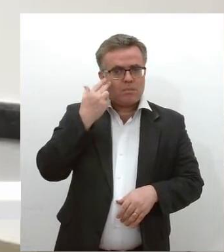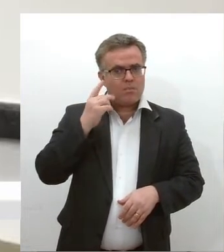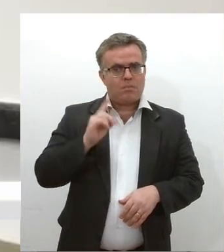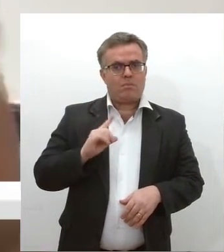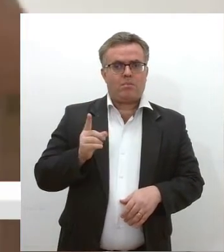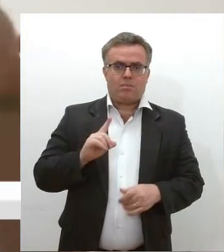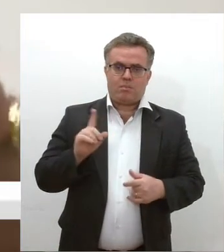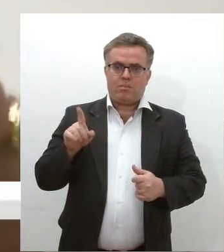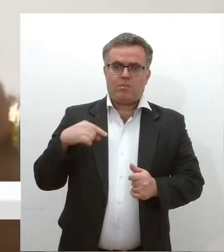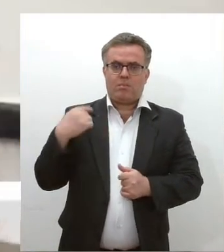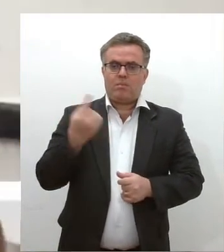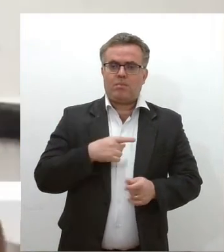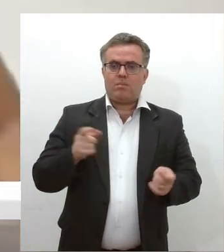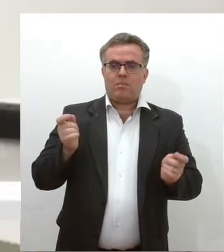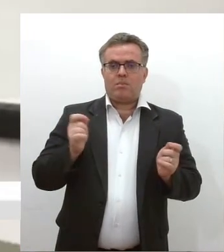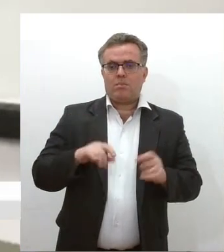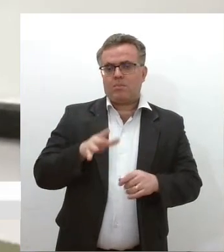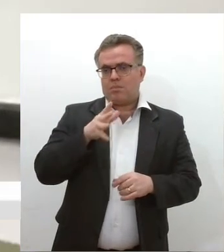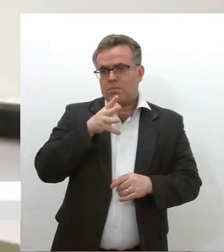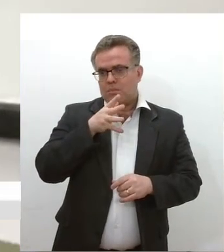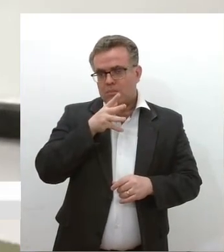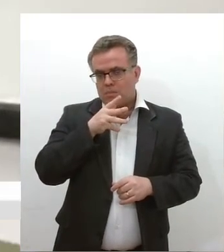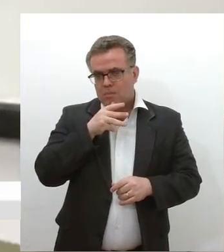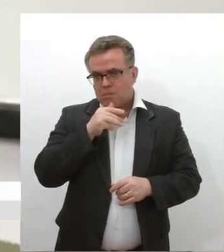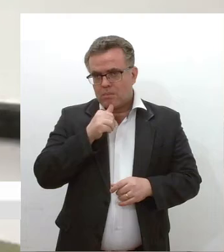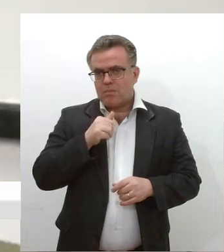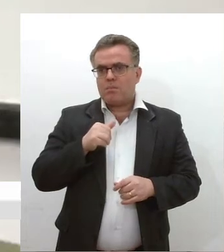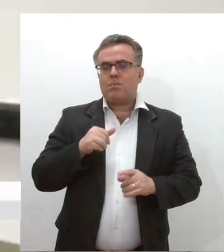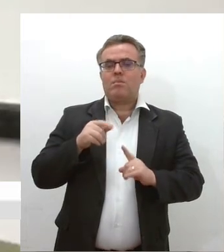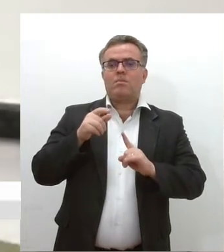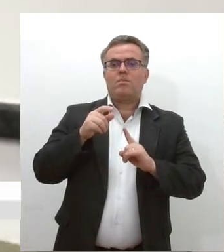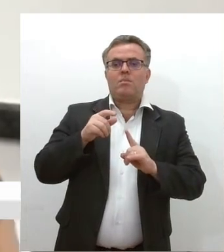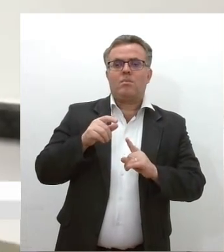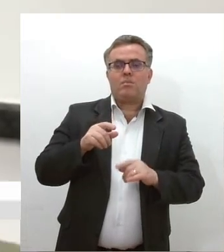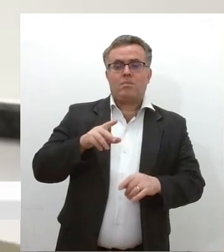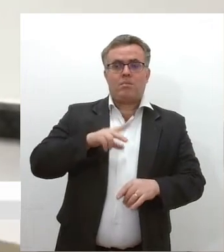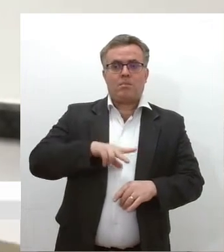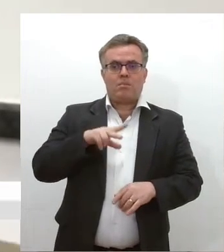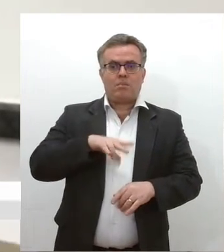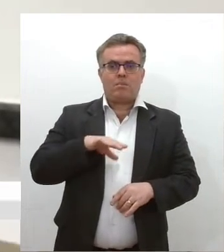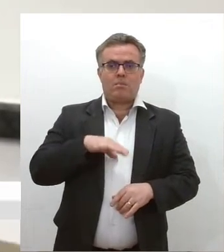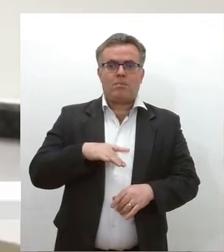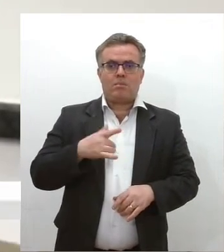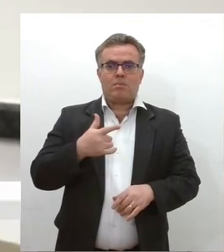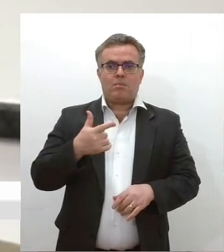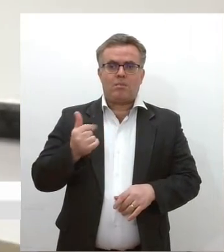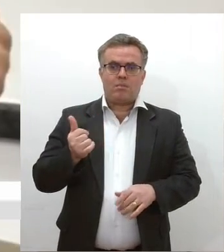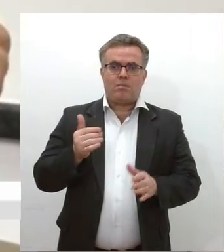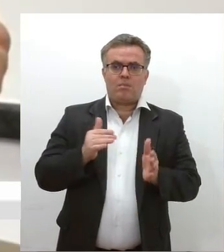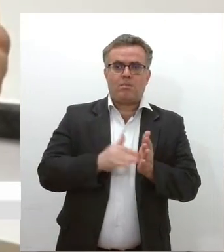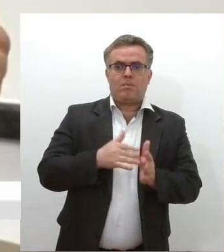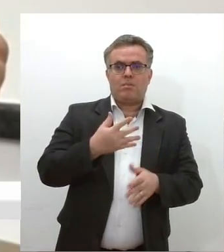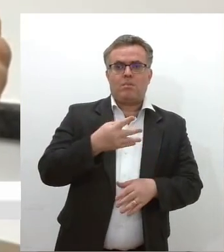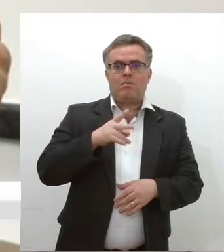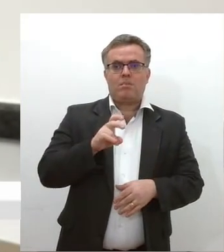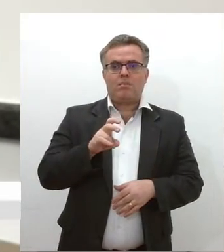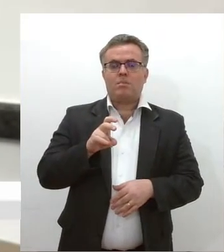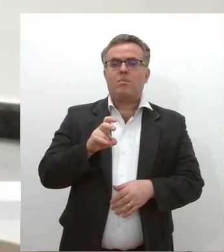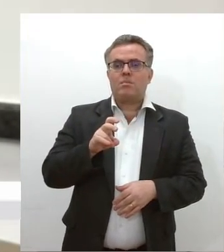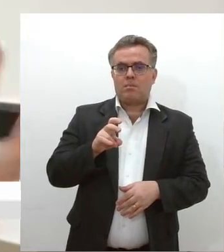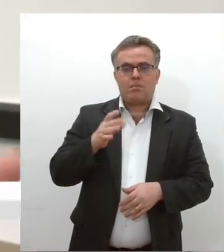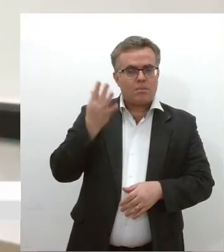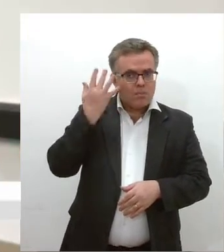ele pode durar, no mínimo, entre uma menstruação e outra, de 21 até 35 dias,